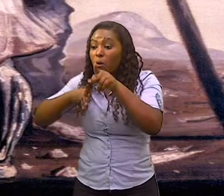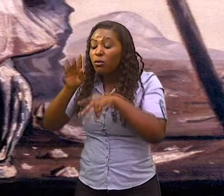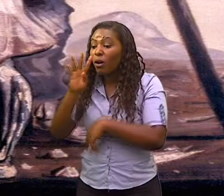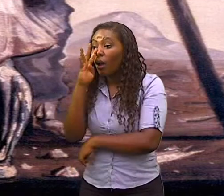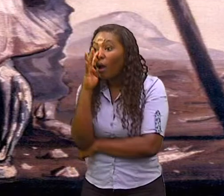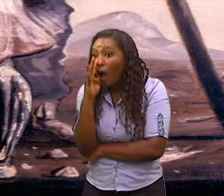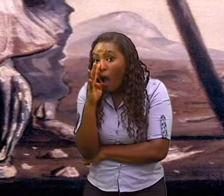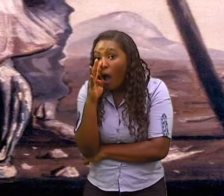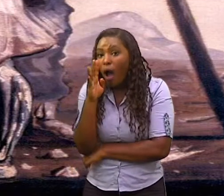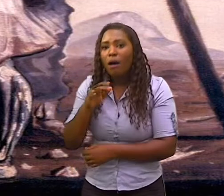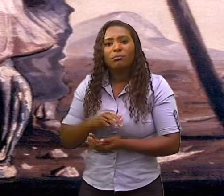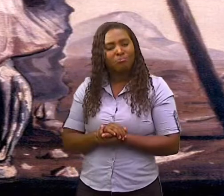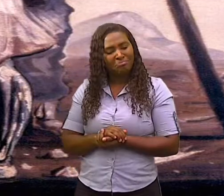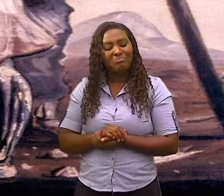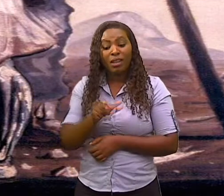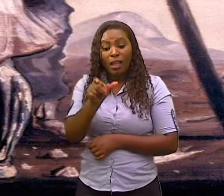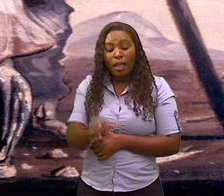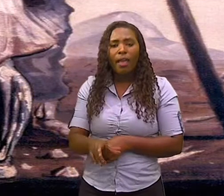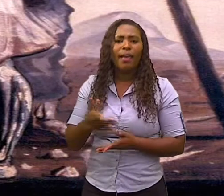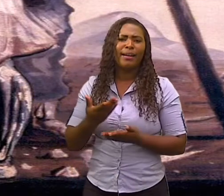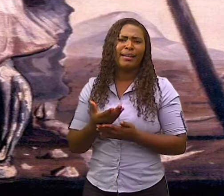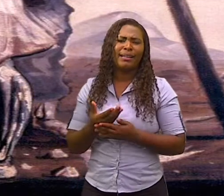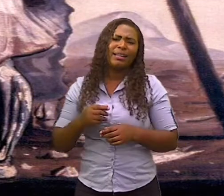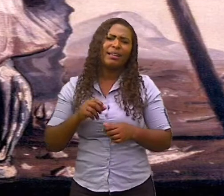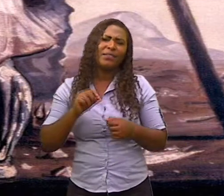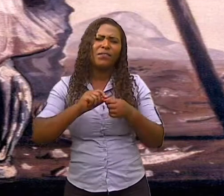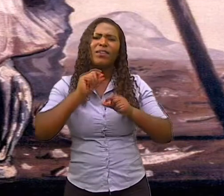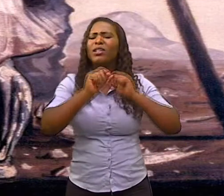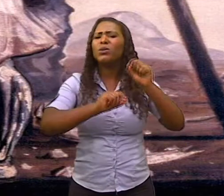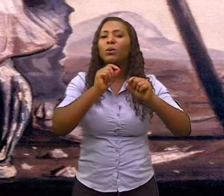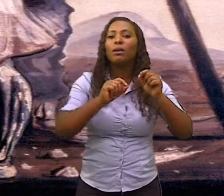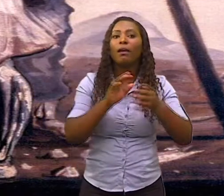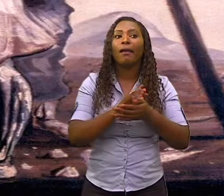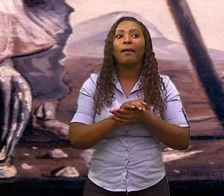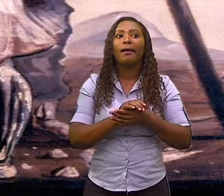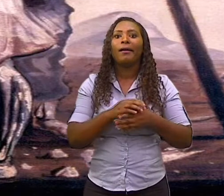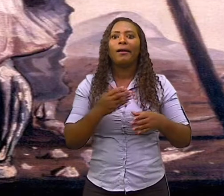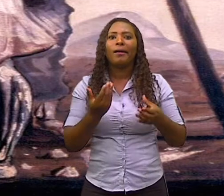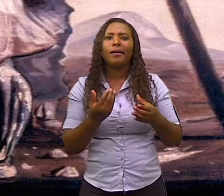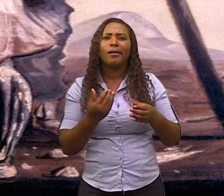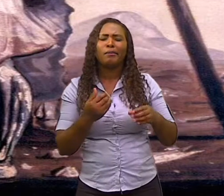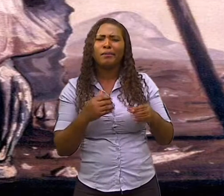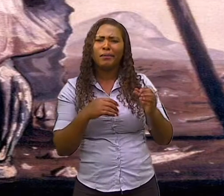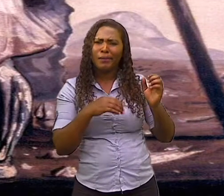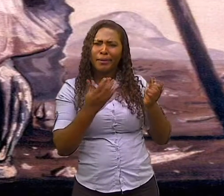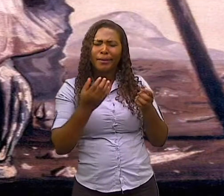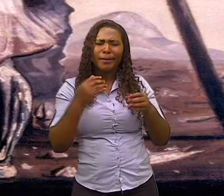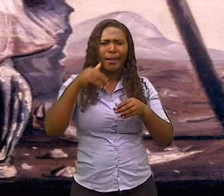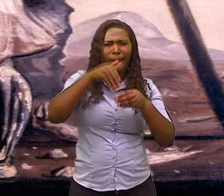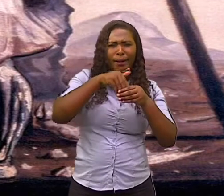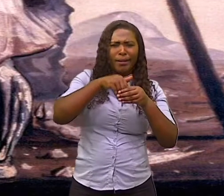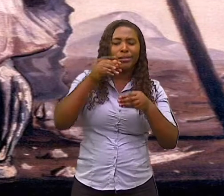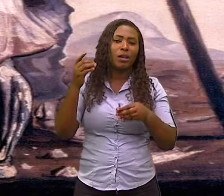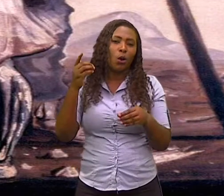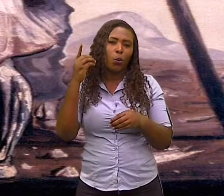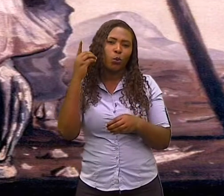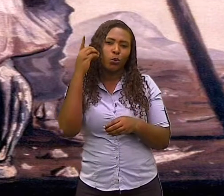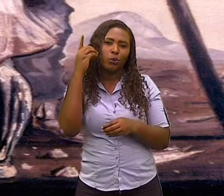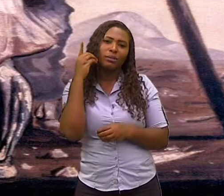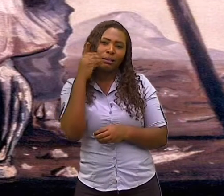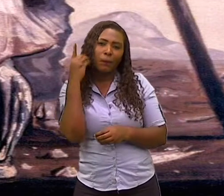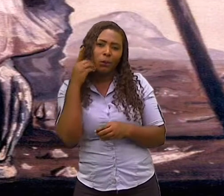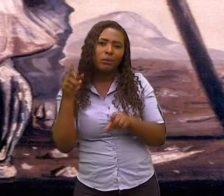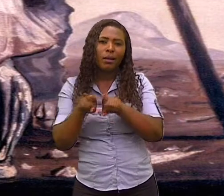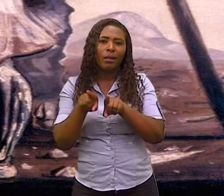candidatou a deputado em 45 e a senador em 47, perdendo as duas eleições. Em 1950, ele irá